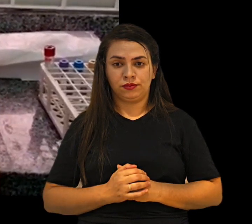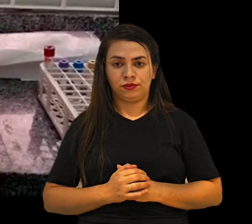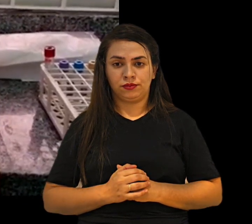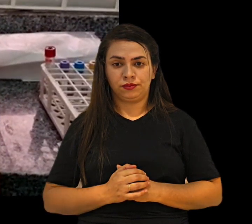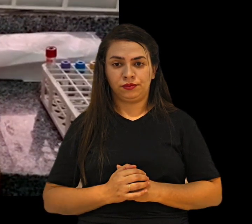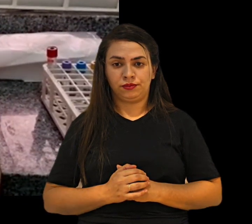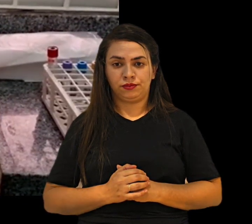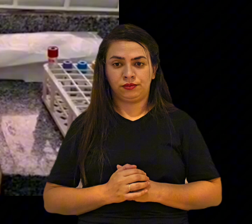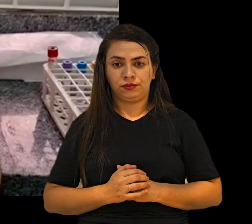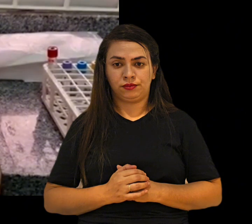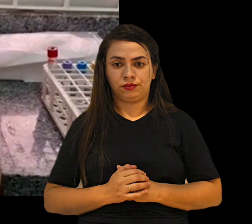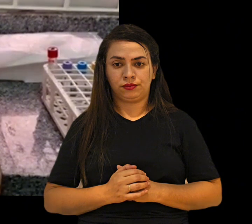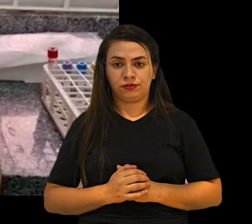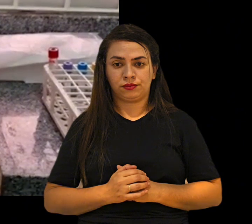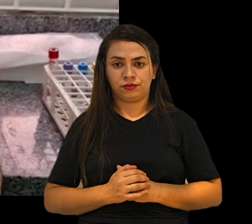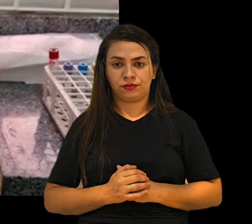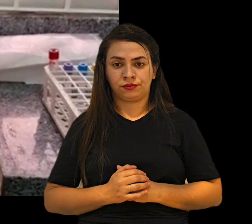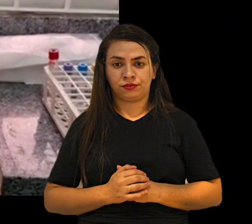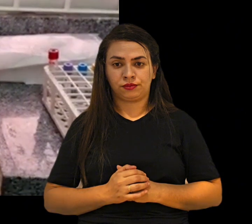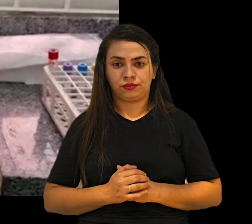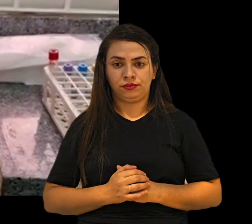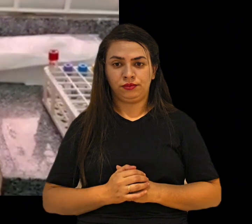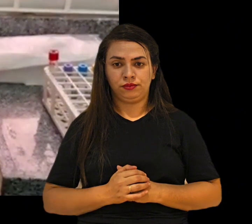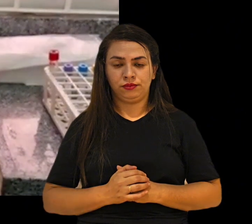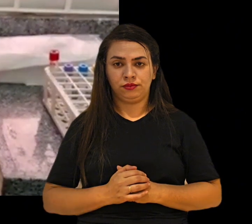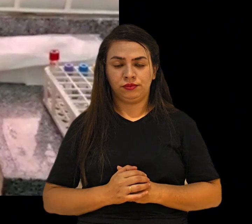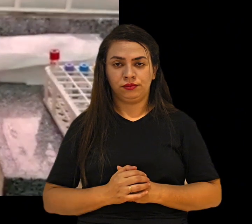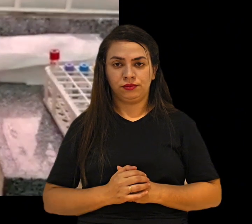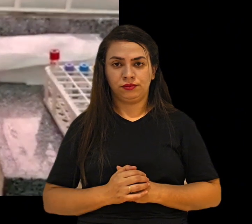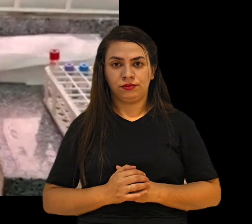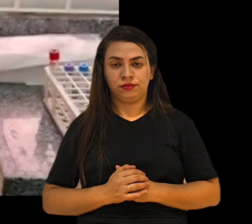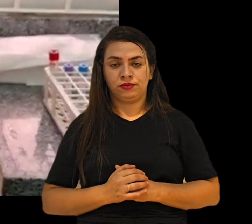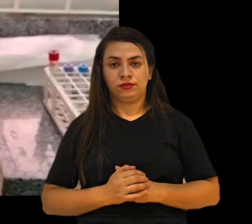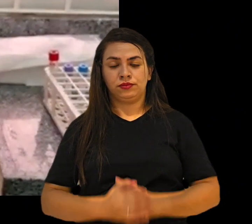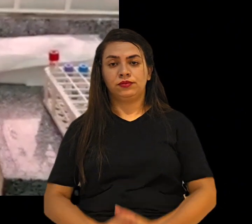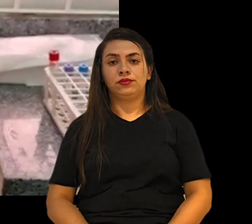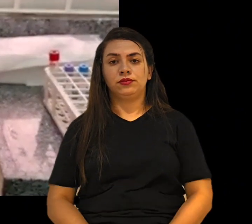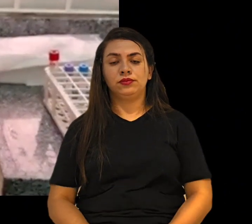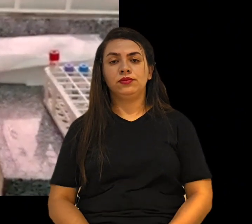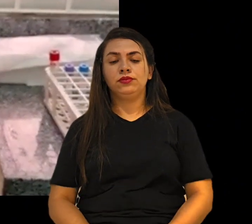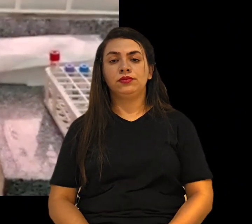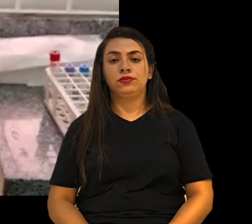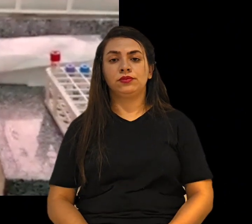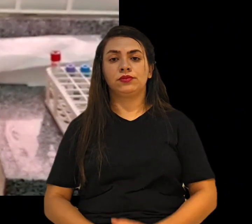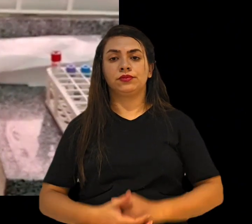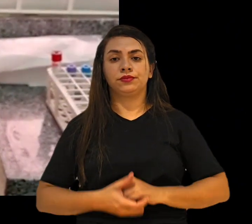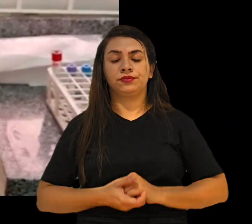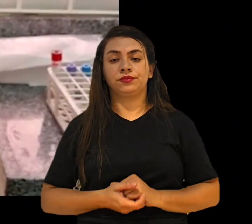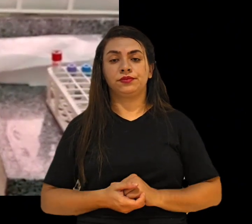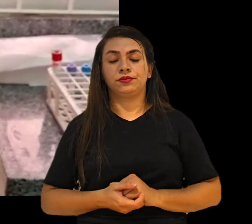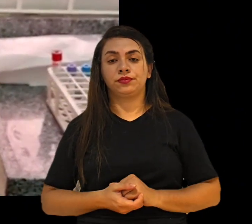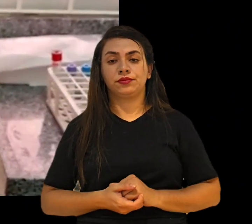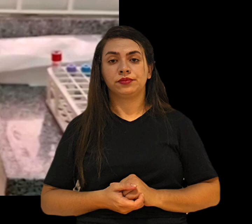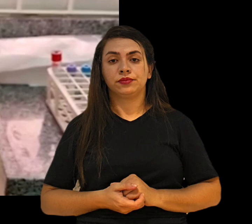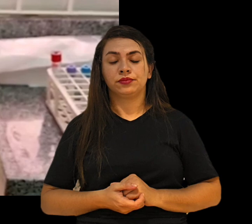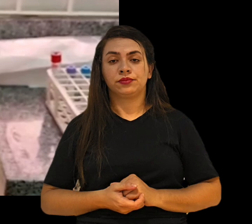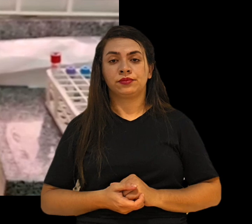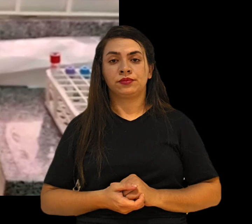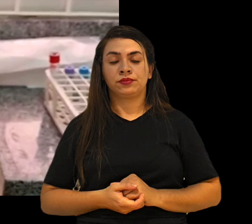Acho que eu fechei tão fio que não... Ah, sim. Pronto. Ó, girei.